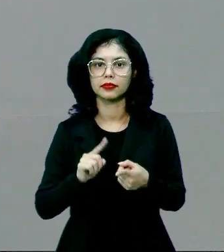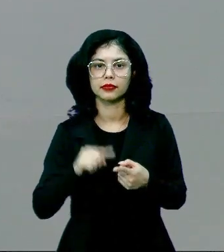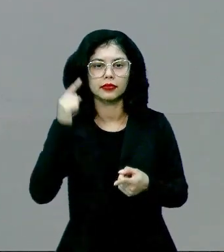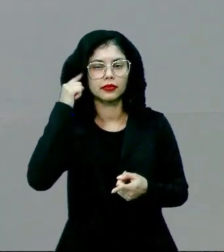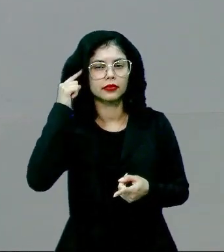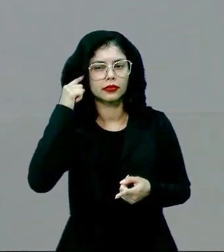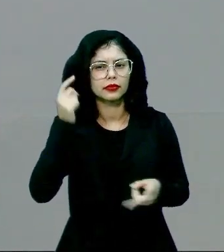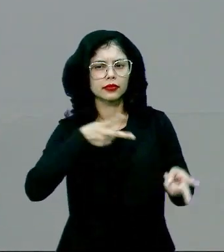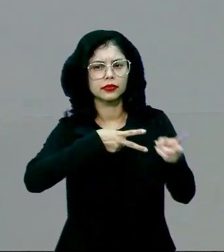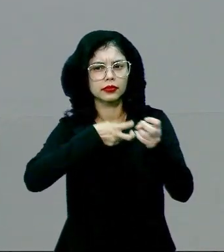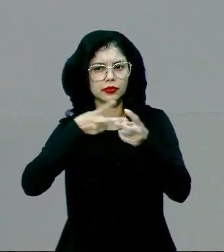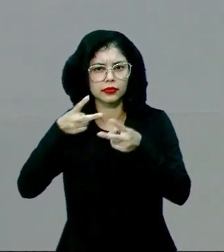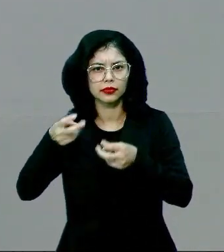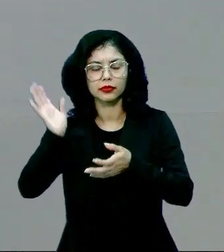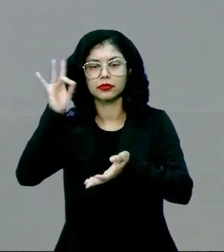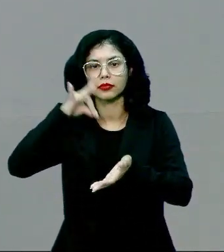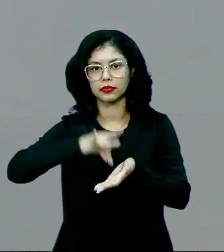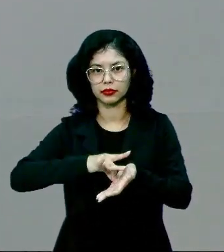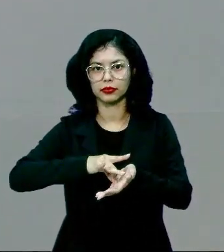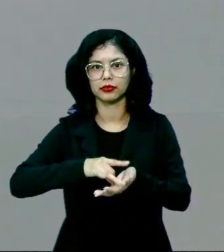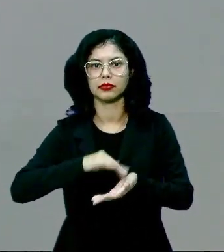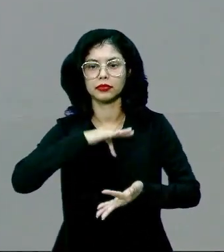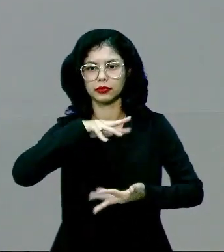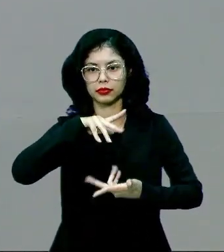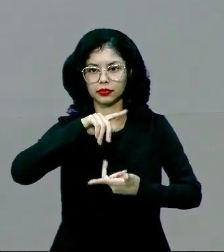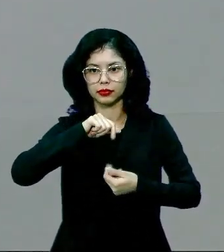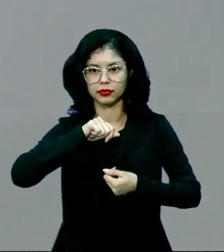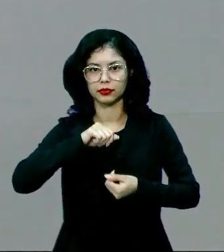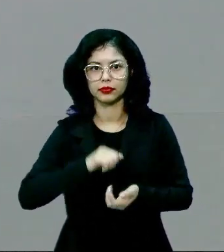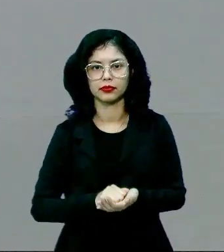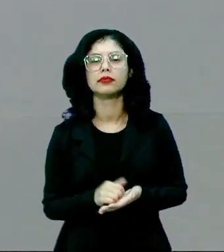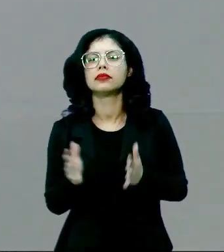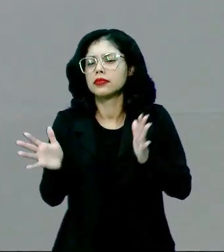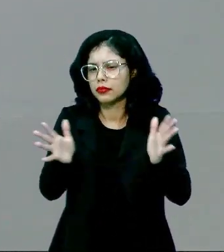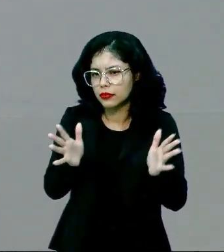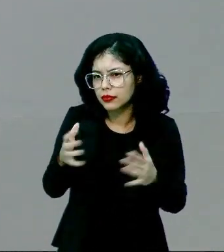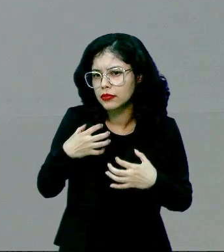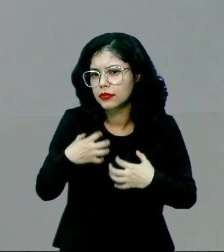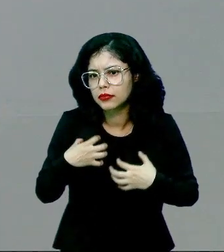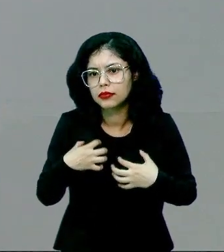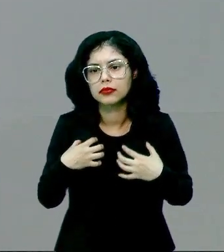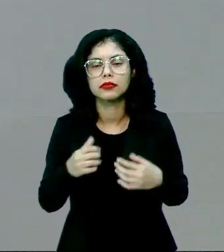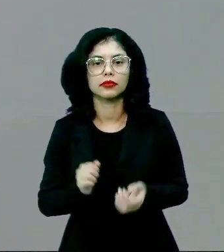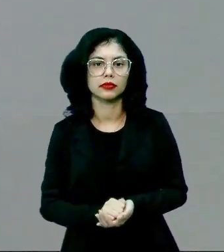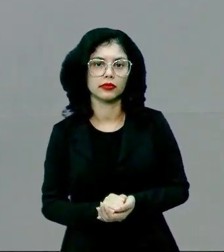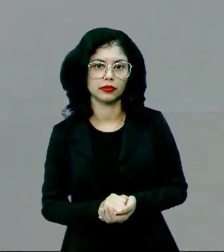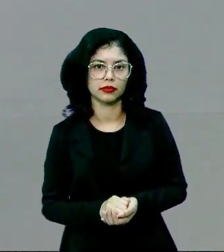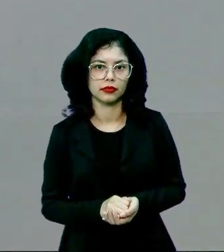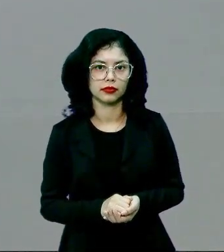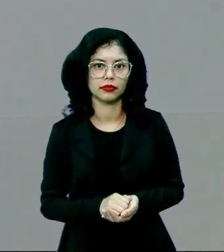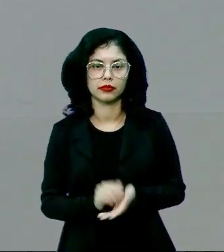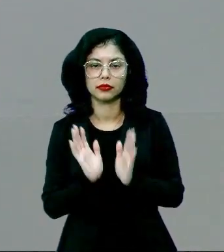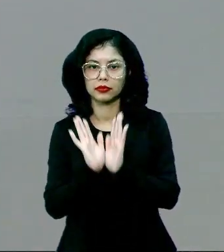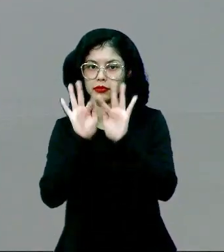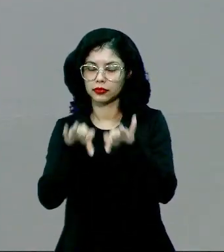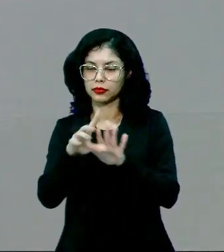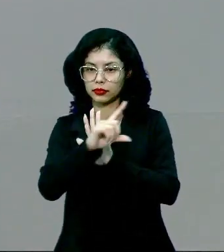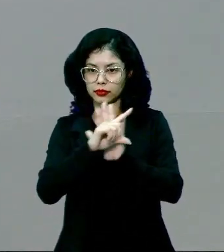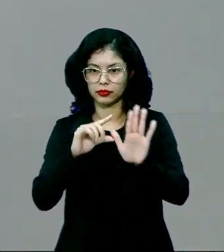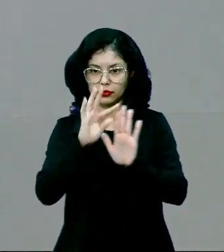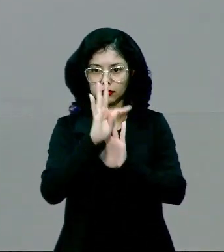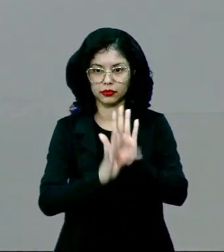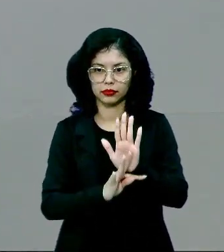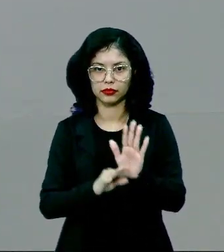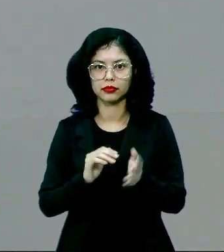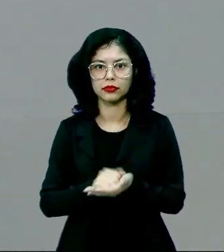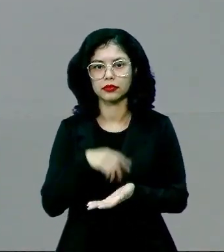ele tinha uma melhor percepção da realidade do mundo ele ficou mais sensível né então a parte final do texto